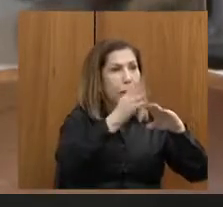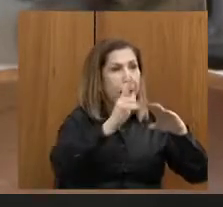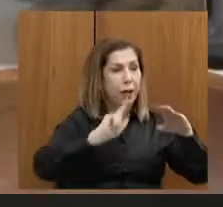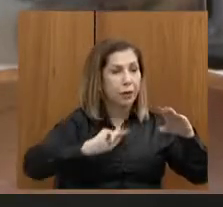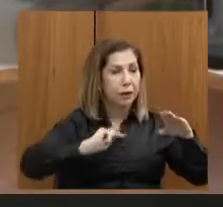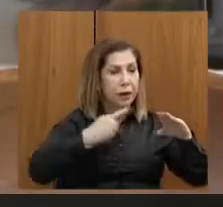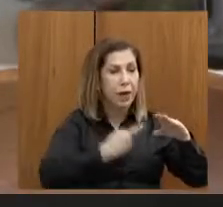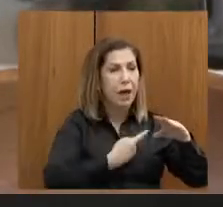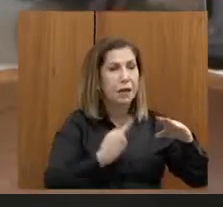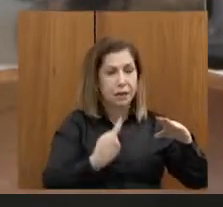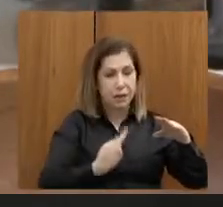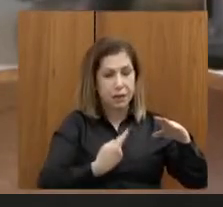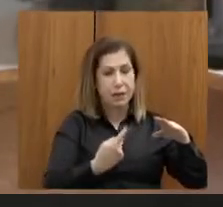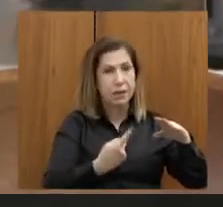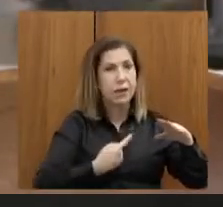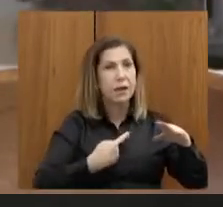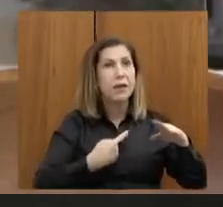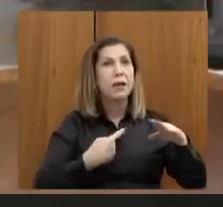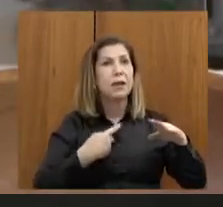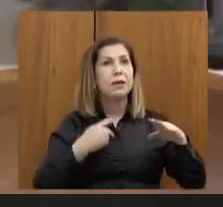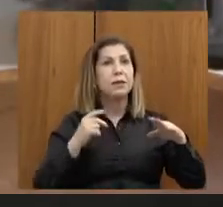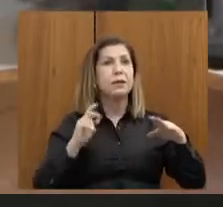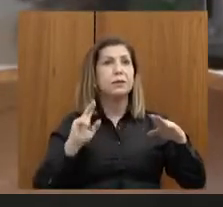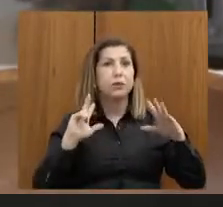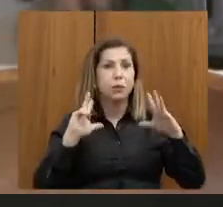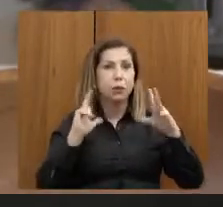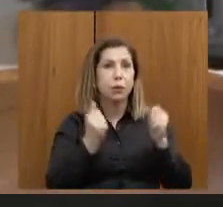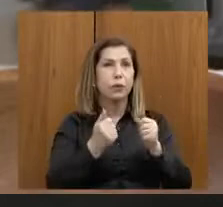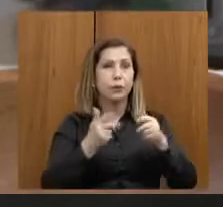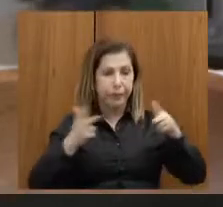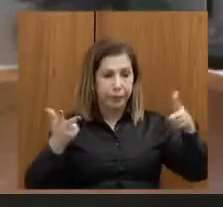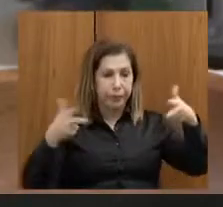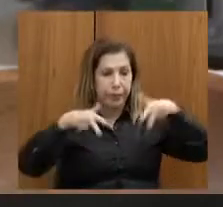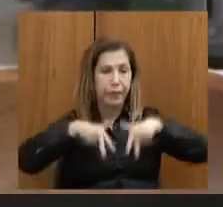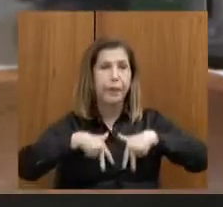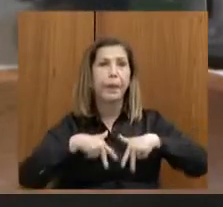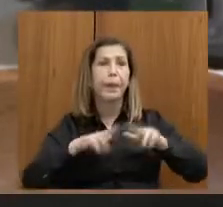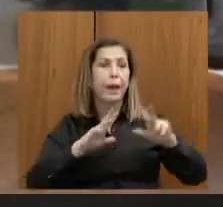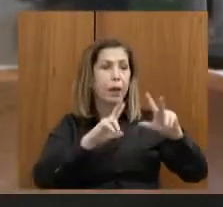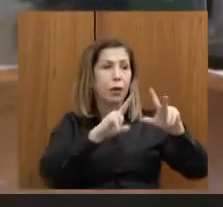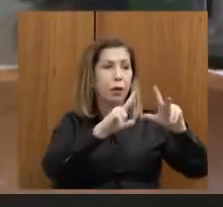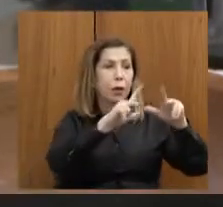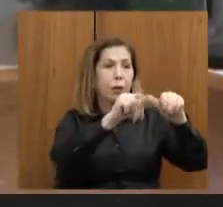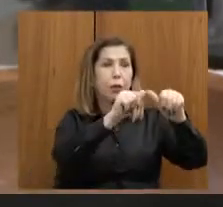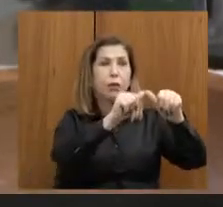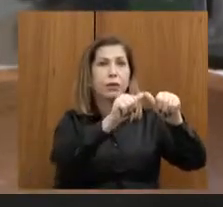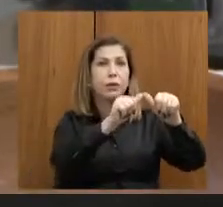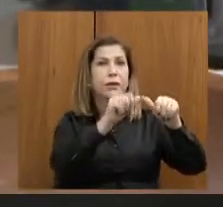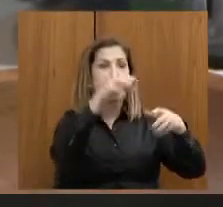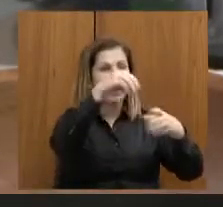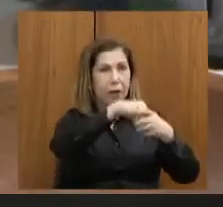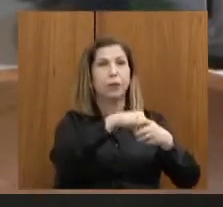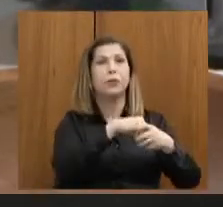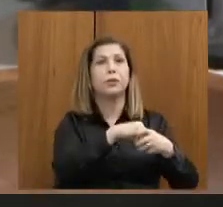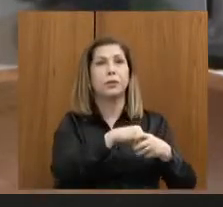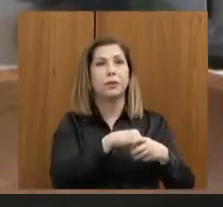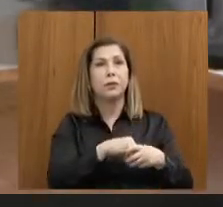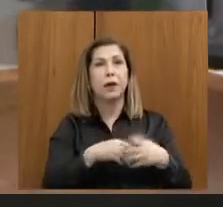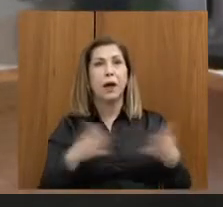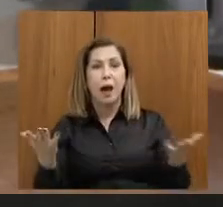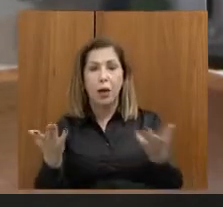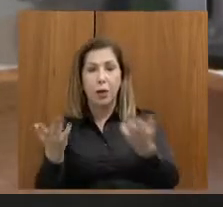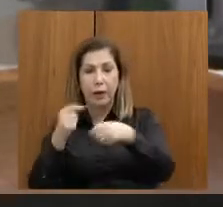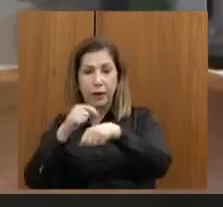trances hetero é dentro do terreiro a gente pode não estar abordando essas discussões agora